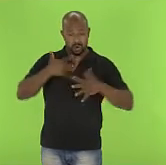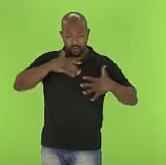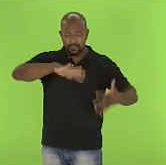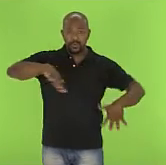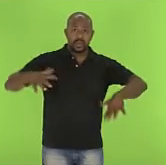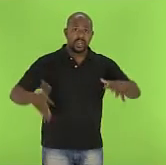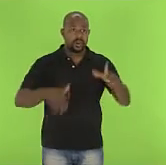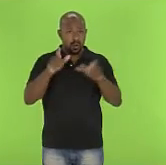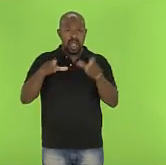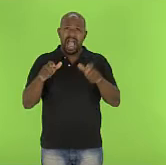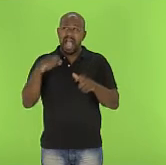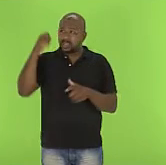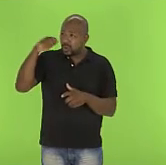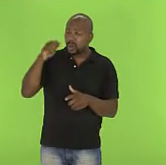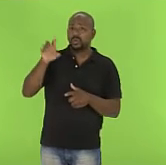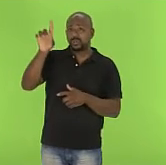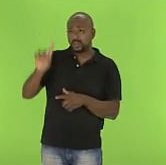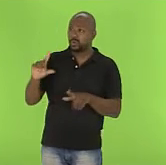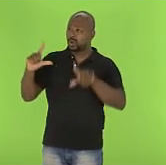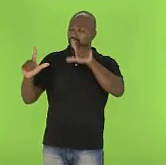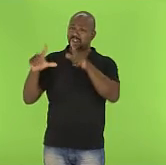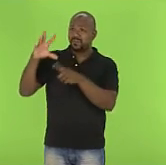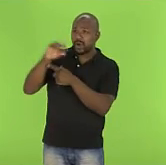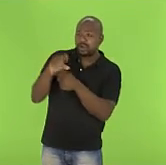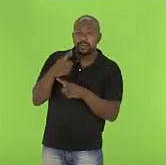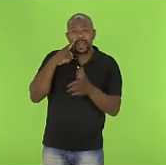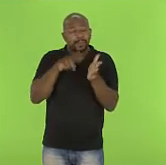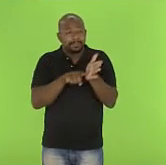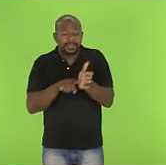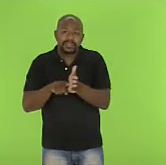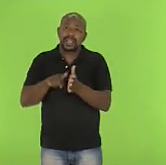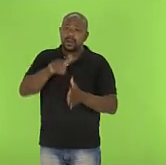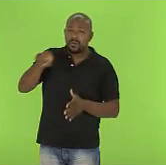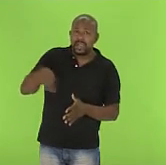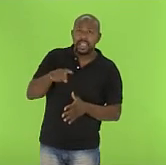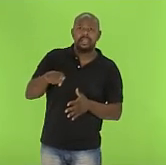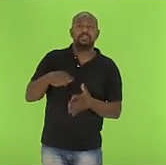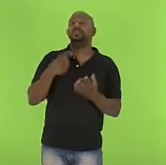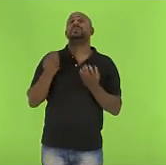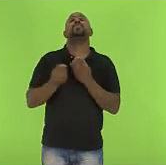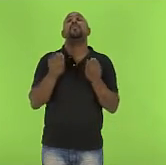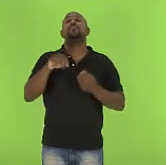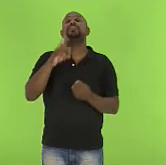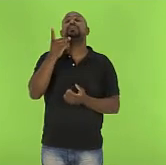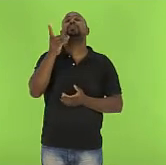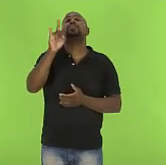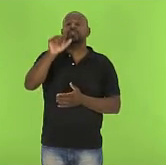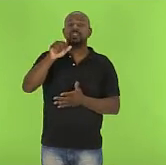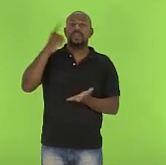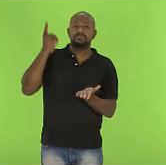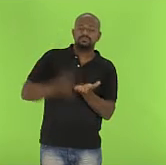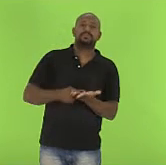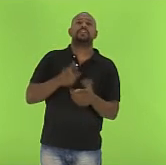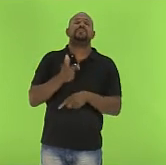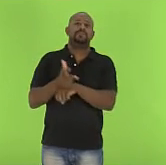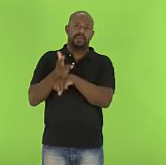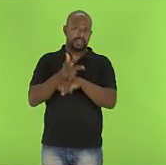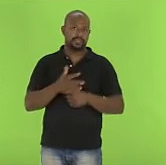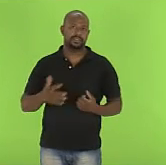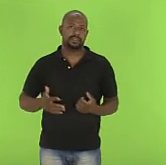com o figurino, com os atores, com o diretor de fotografia, para pesquisar com eles como que vai ser o dia da